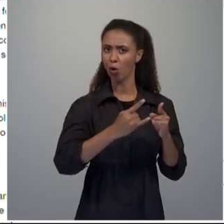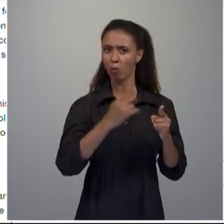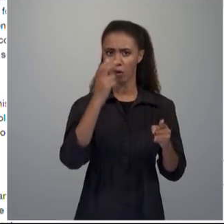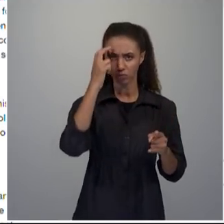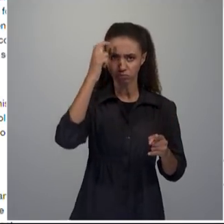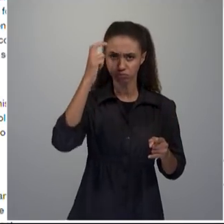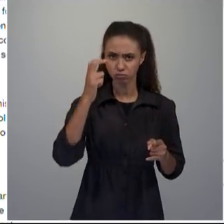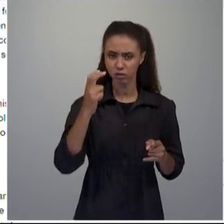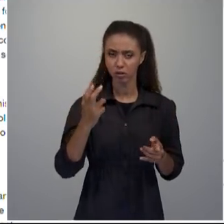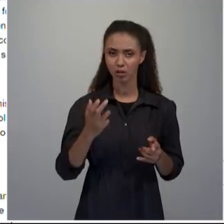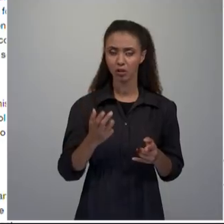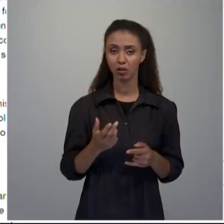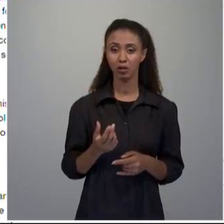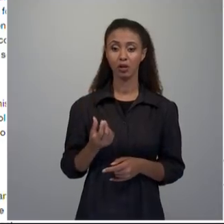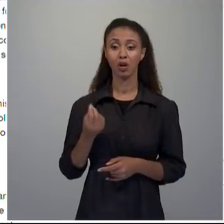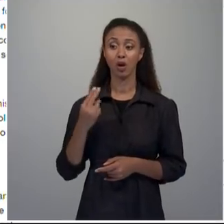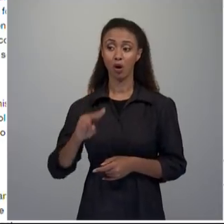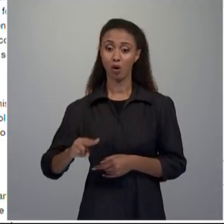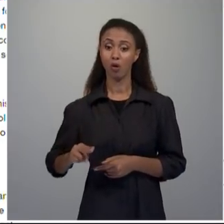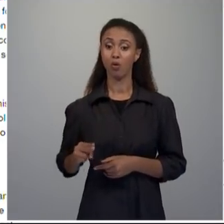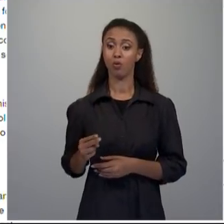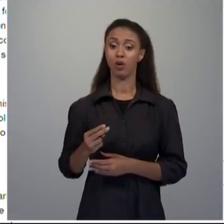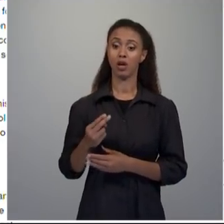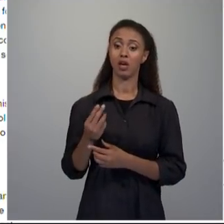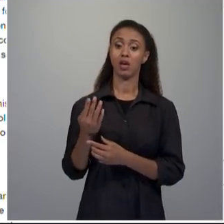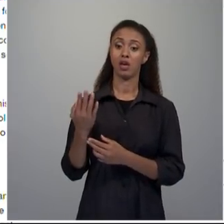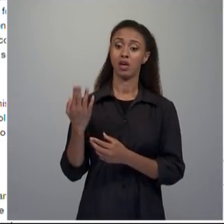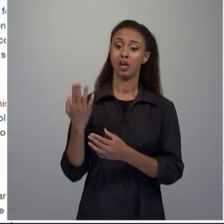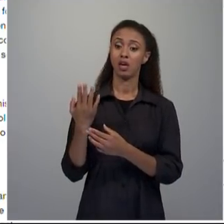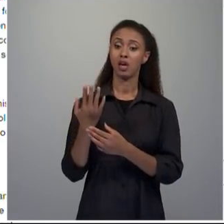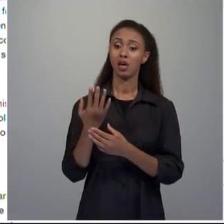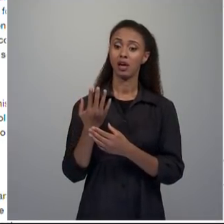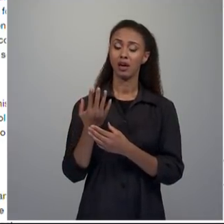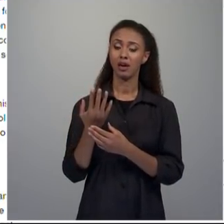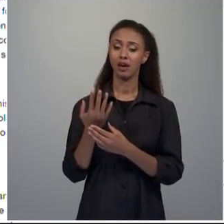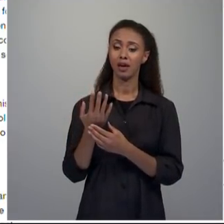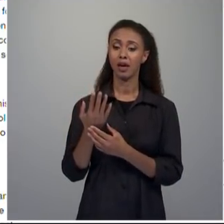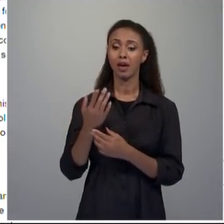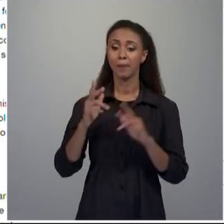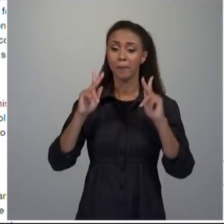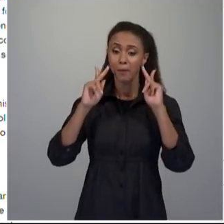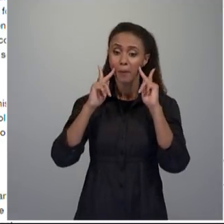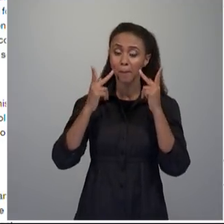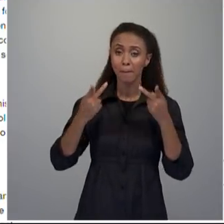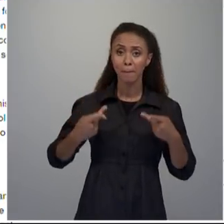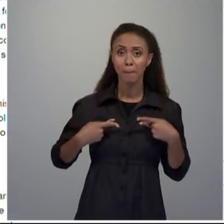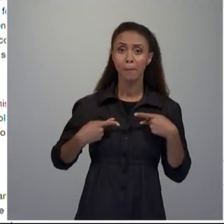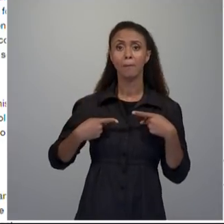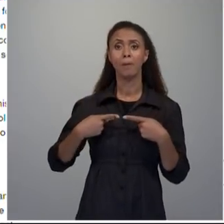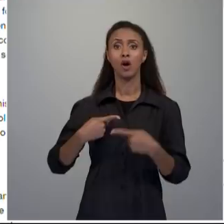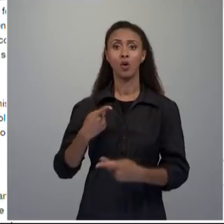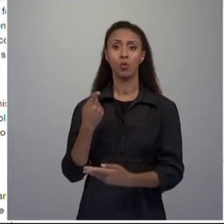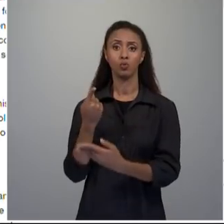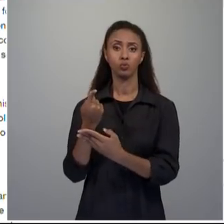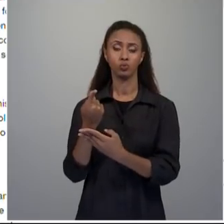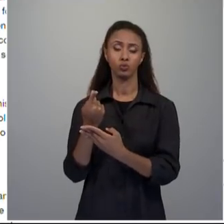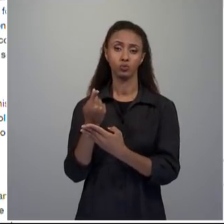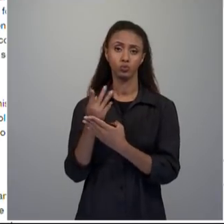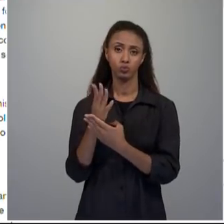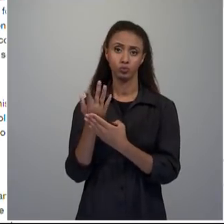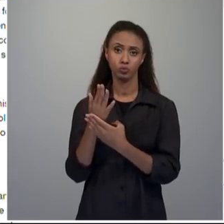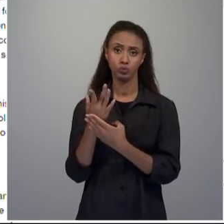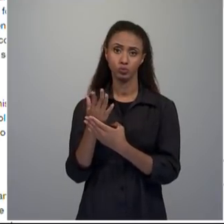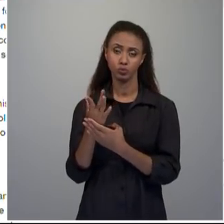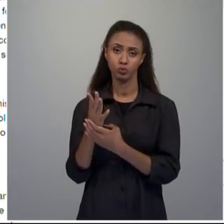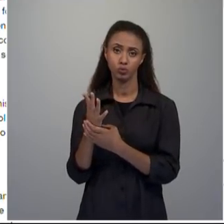application legal também são usados em várias aplicações aí fiquei lá me dizer não sei o que é pula depois eu digo que o